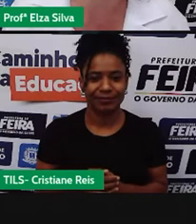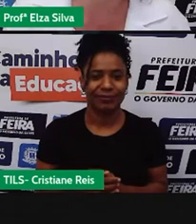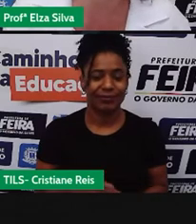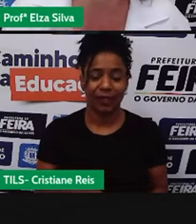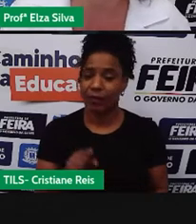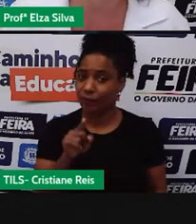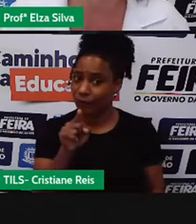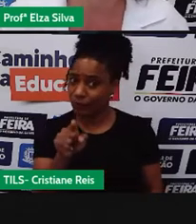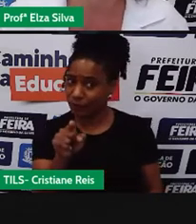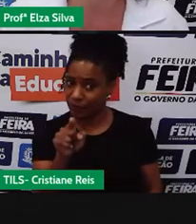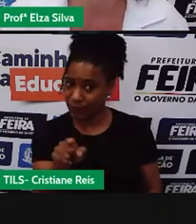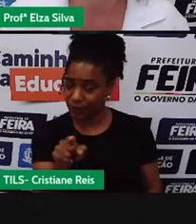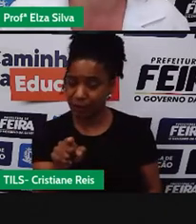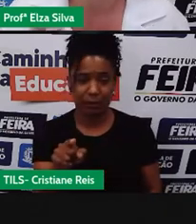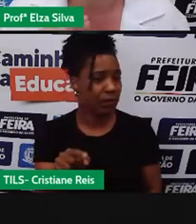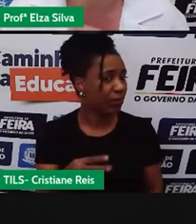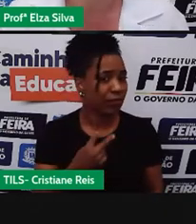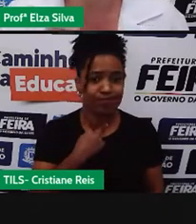Você